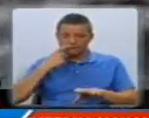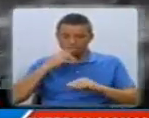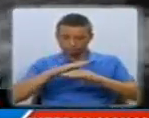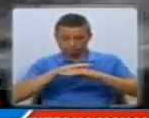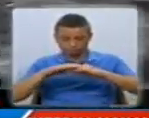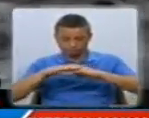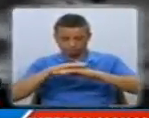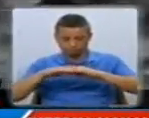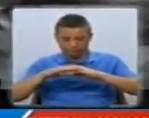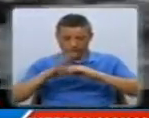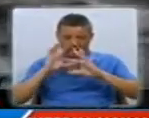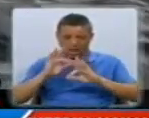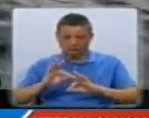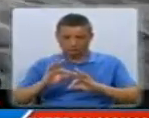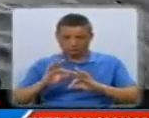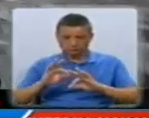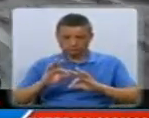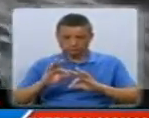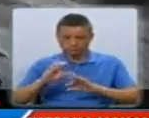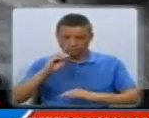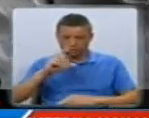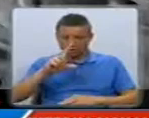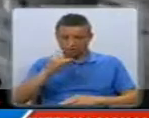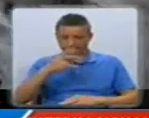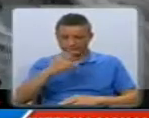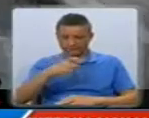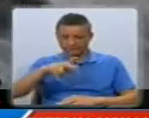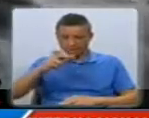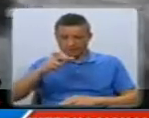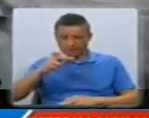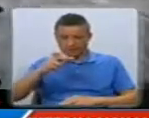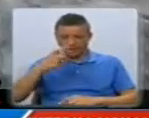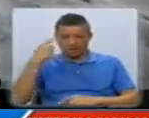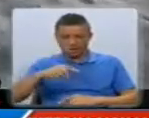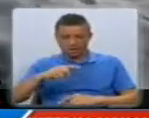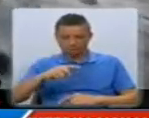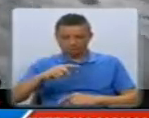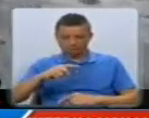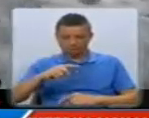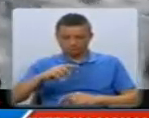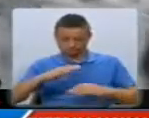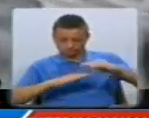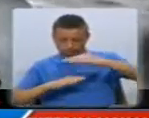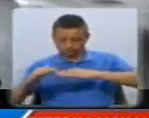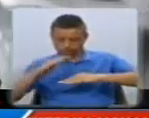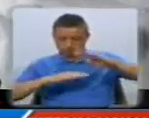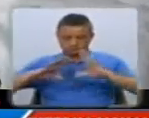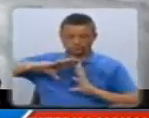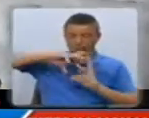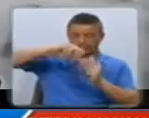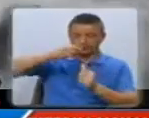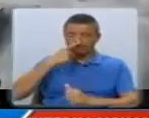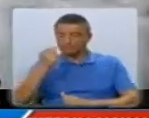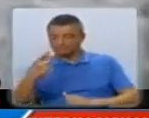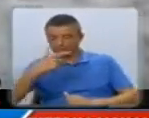Vesta. Ora, a olivina é um dos minerais que nós encontramos com grande abundância no manto dos planetas parecidos com a